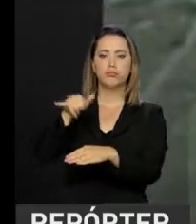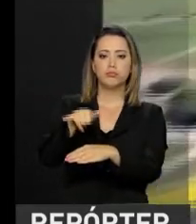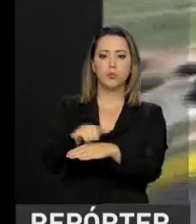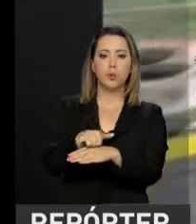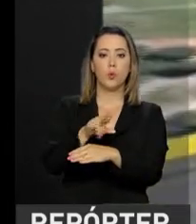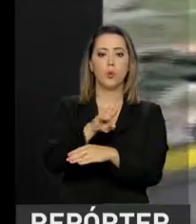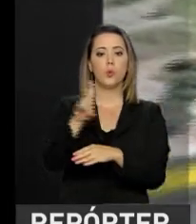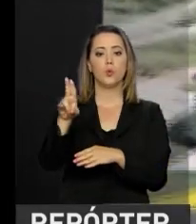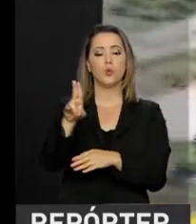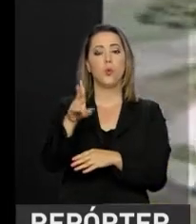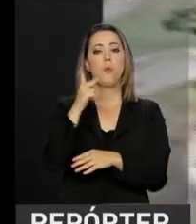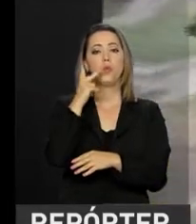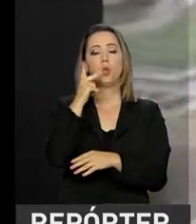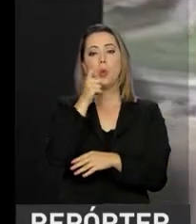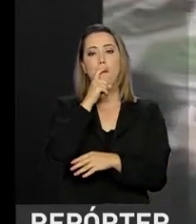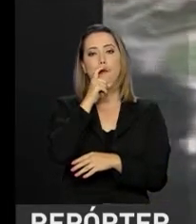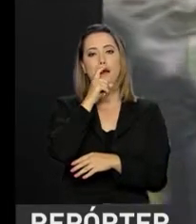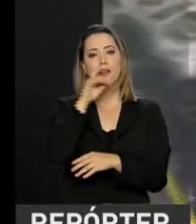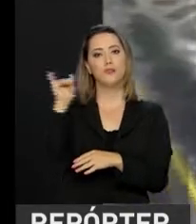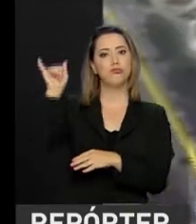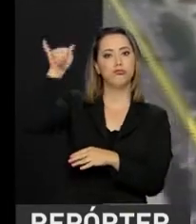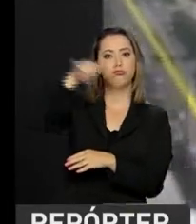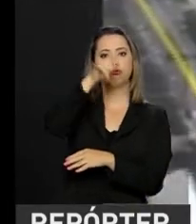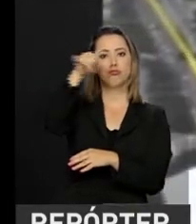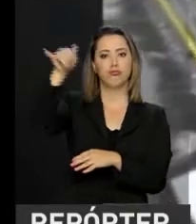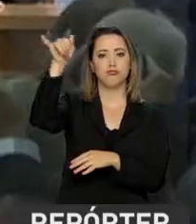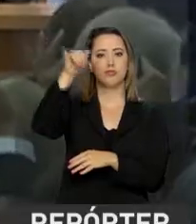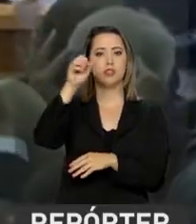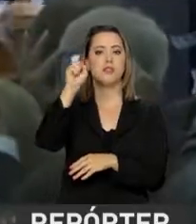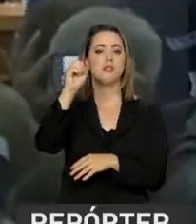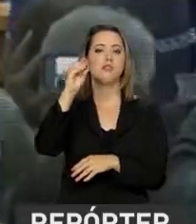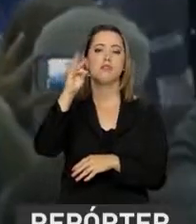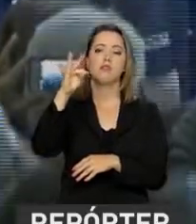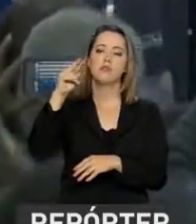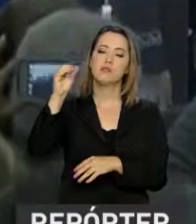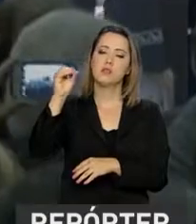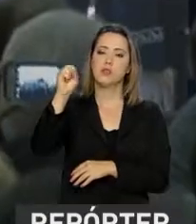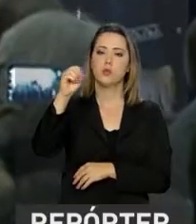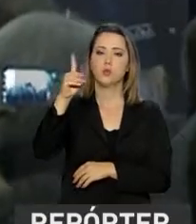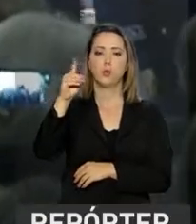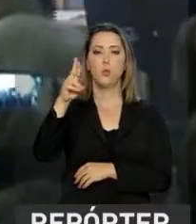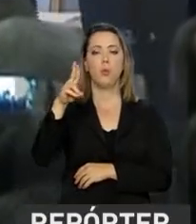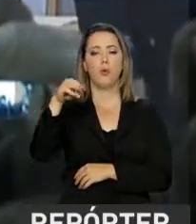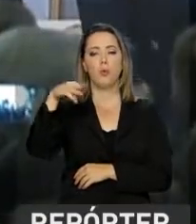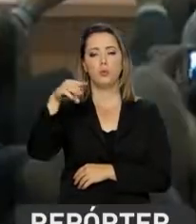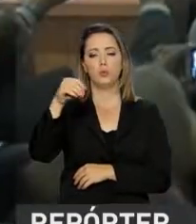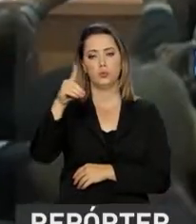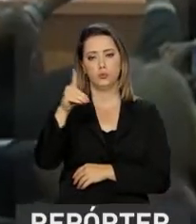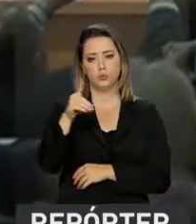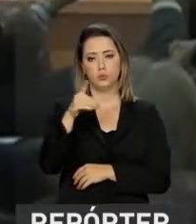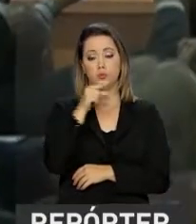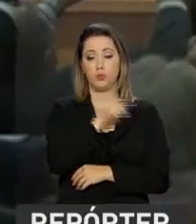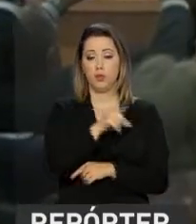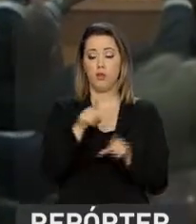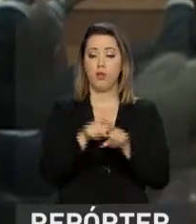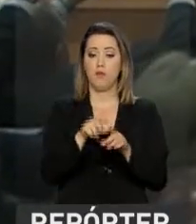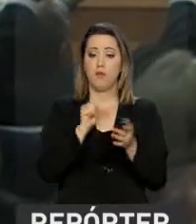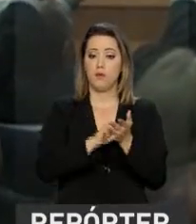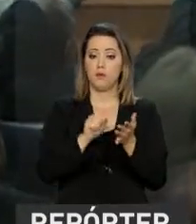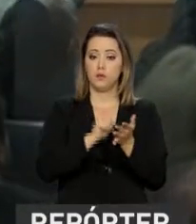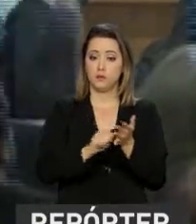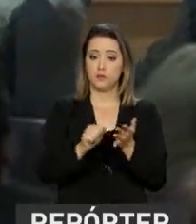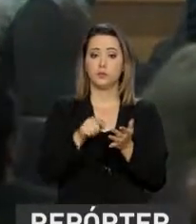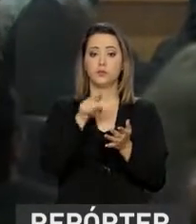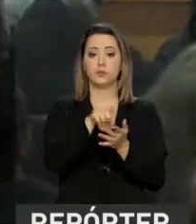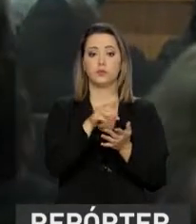batizado com o nome do pai da aviação, Santos Dumont. O termo de cessão foi assinado pelo ministro da Defesa, Raul Jungmann, e o prefeito de São Paulo, João